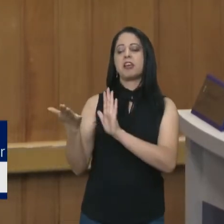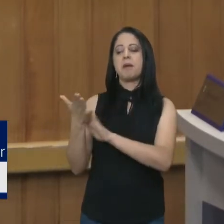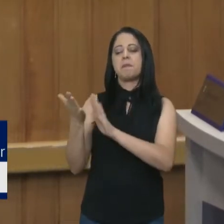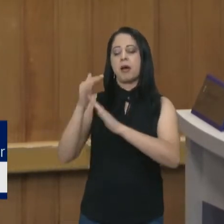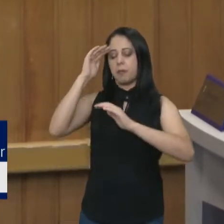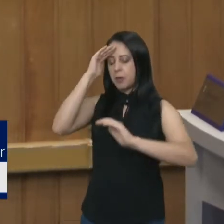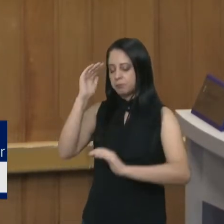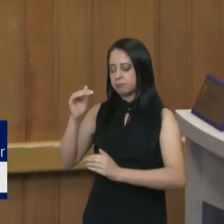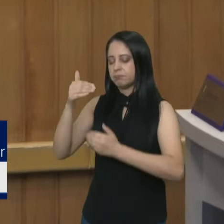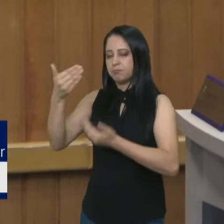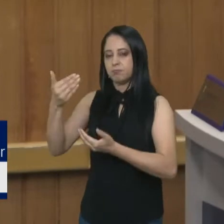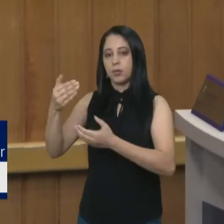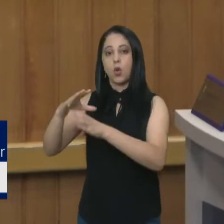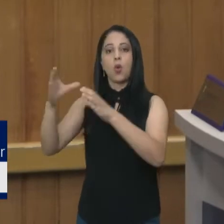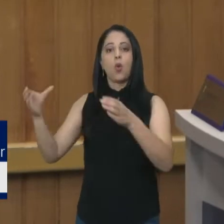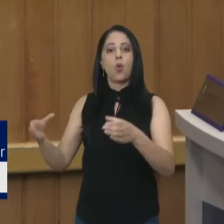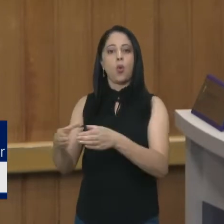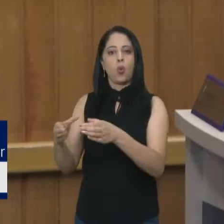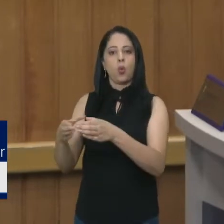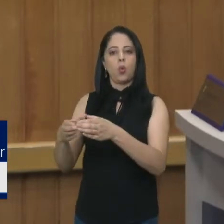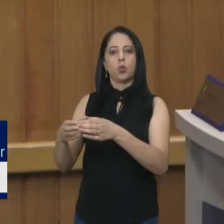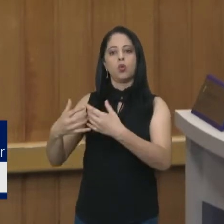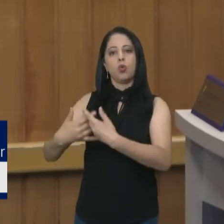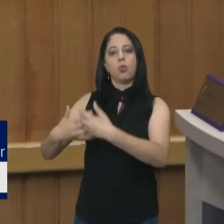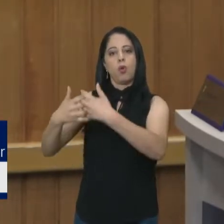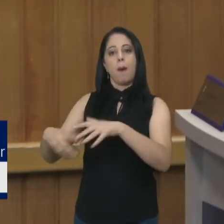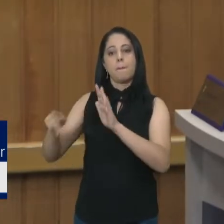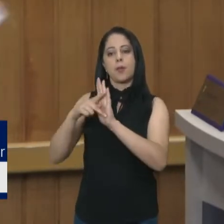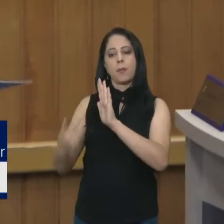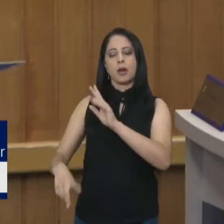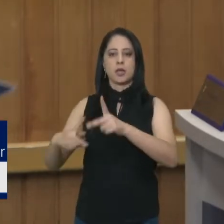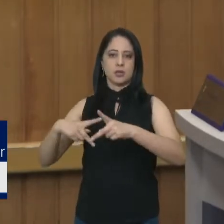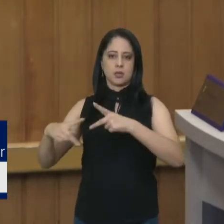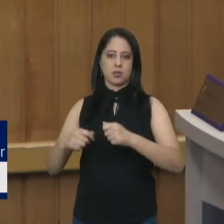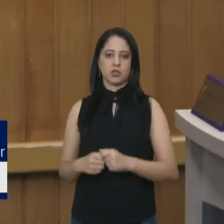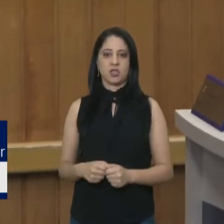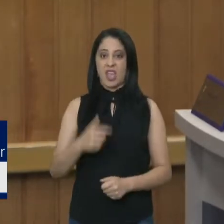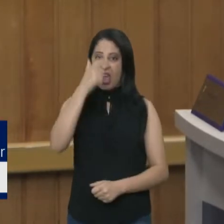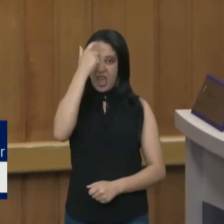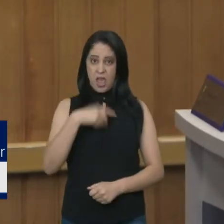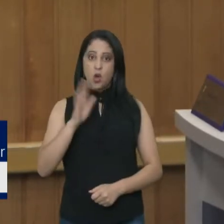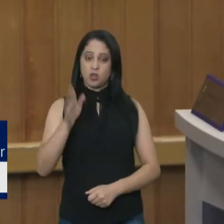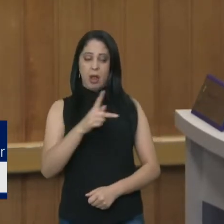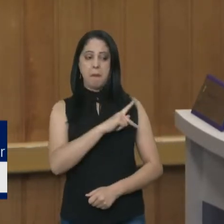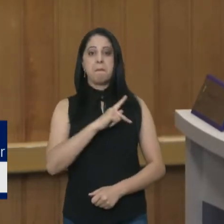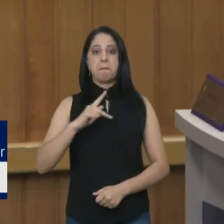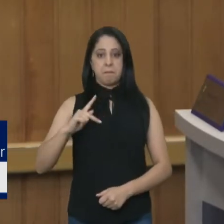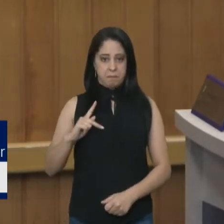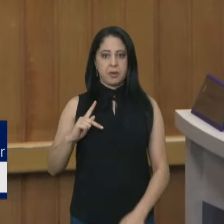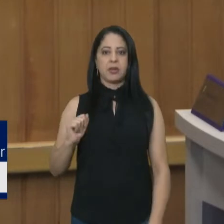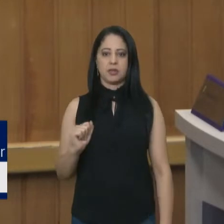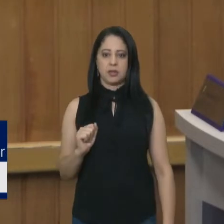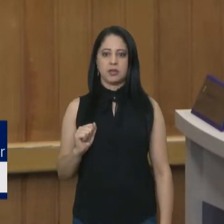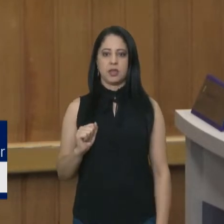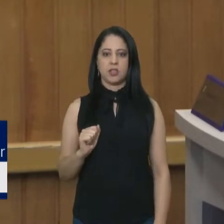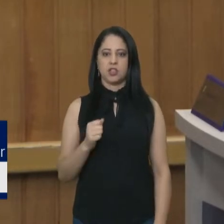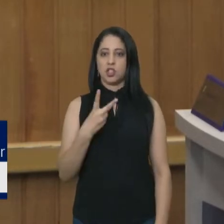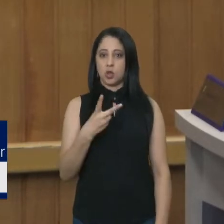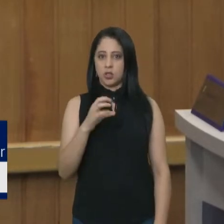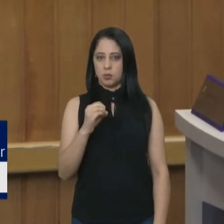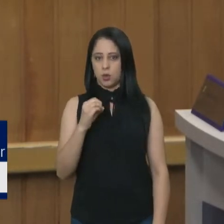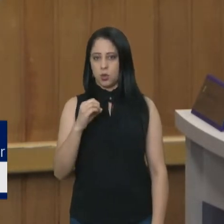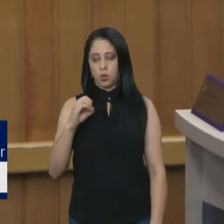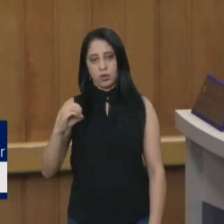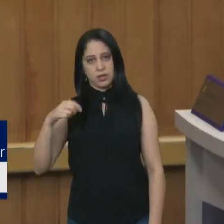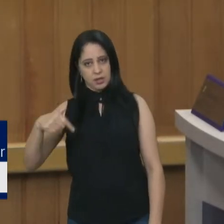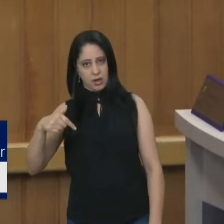homenagear o Rotary Sul pelos seus 50 anos de fundação. Tive a honra de ser presidente do Rotary Sul no ano de 2007